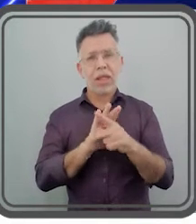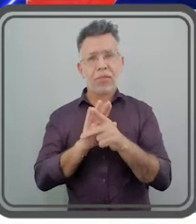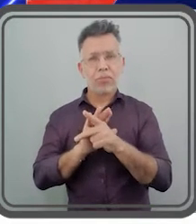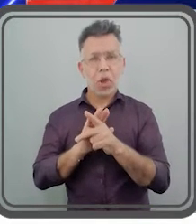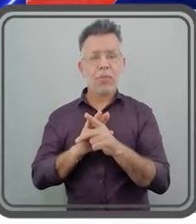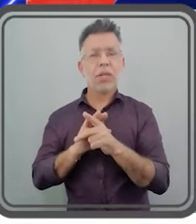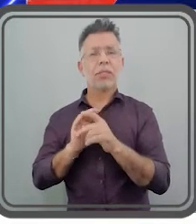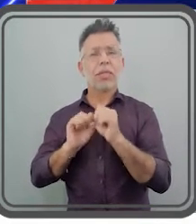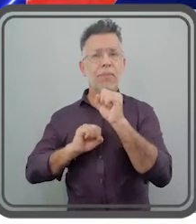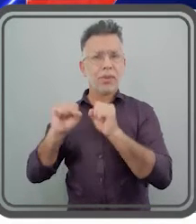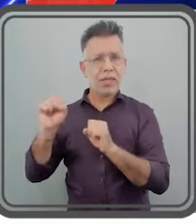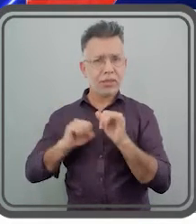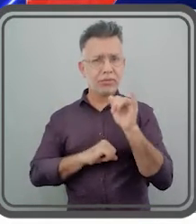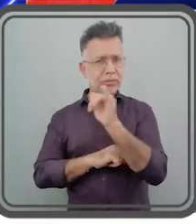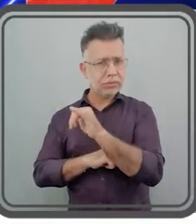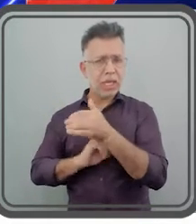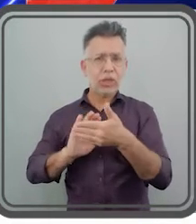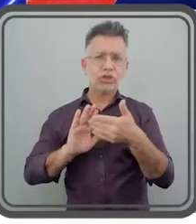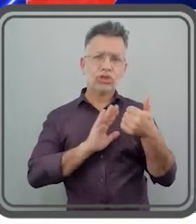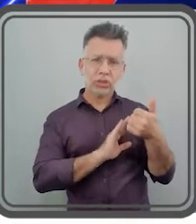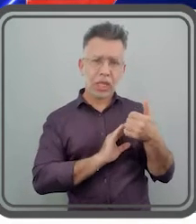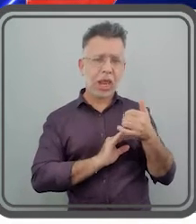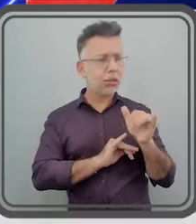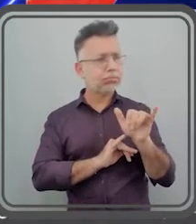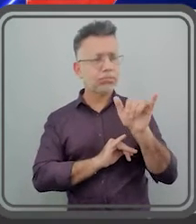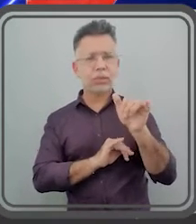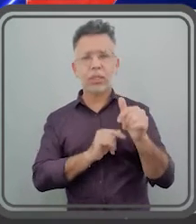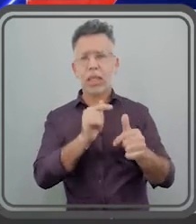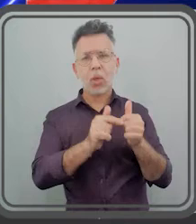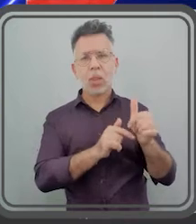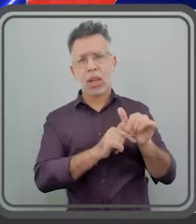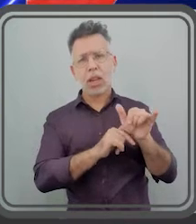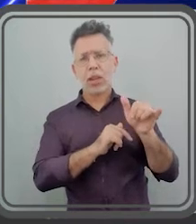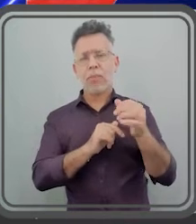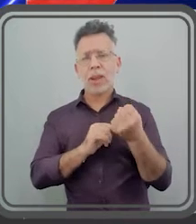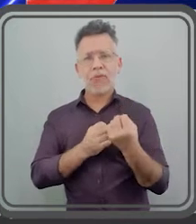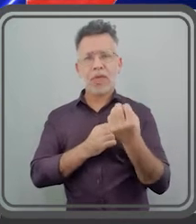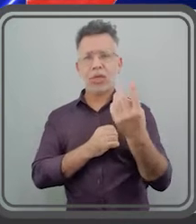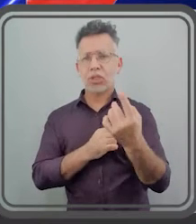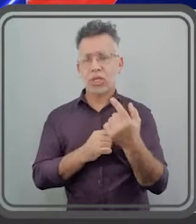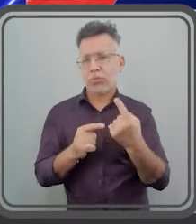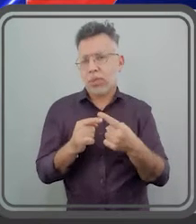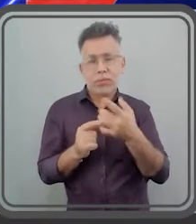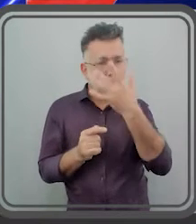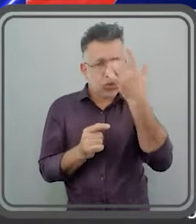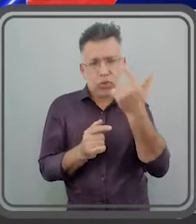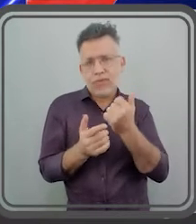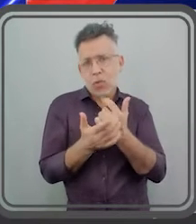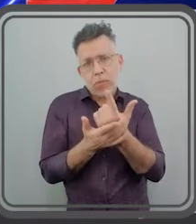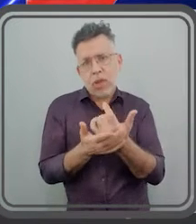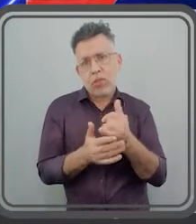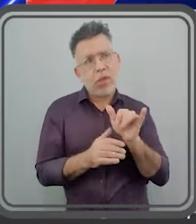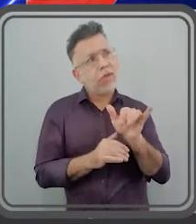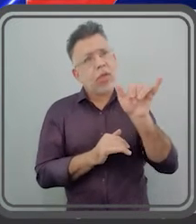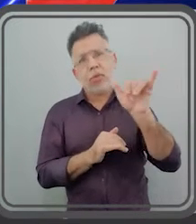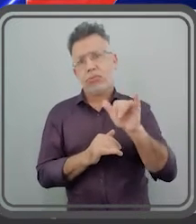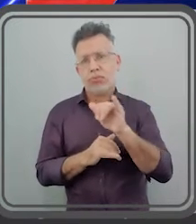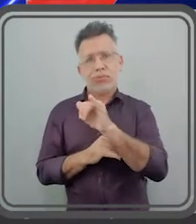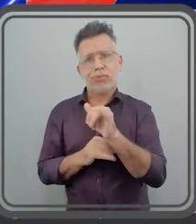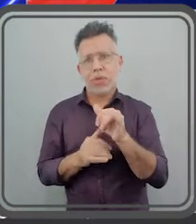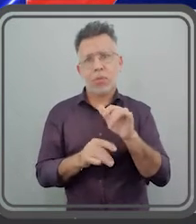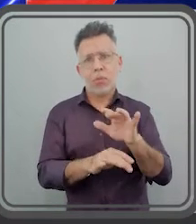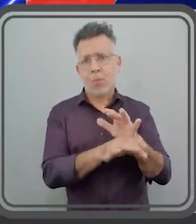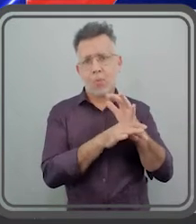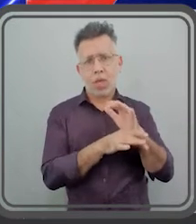próprias companhias aéreas a mentira a rota do ar né se não trabalhar viagens e as pessoas não tava comprando minhas aviões com avião